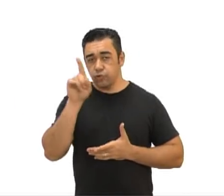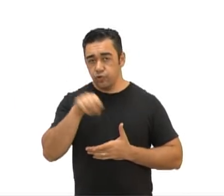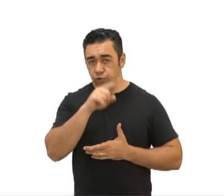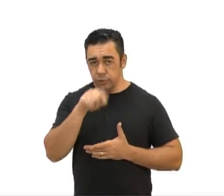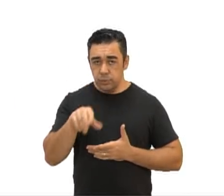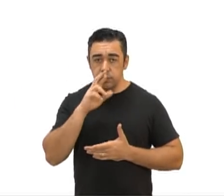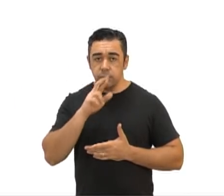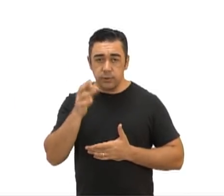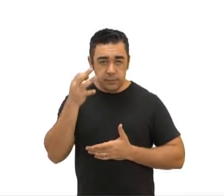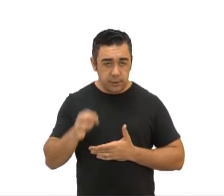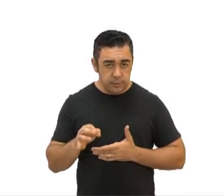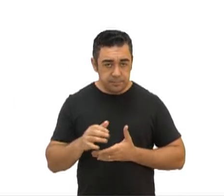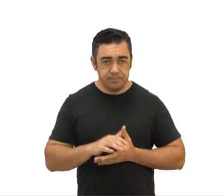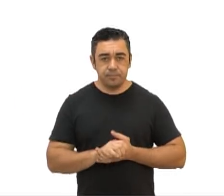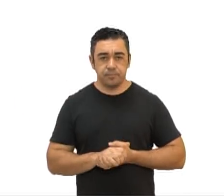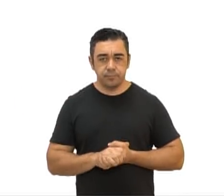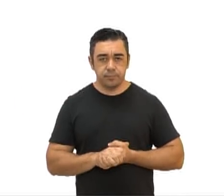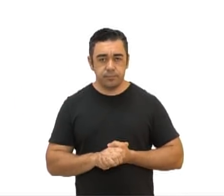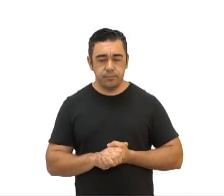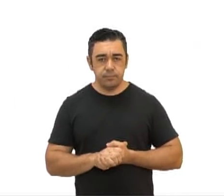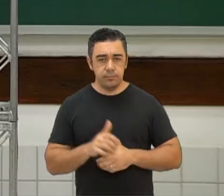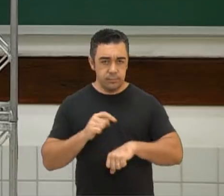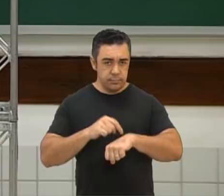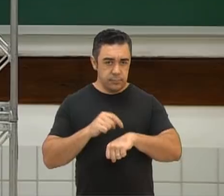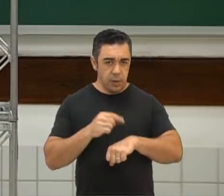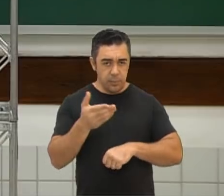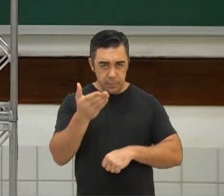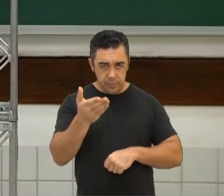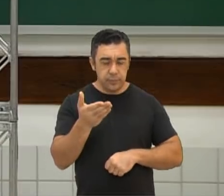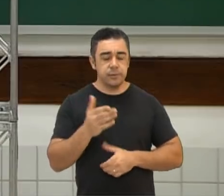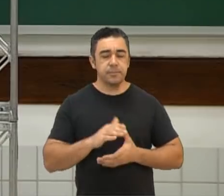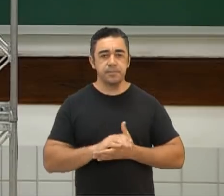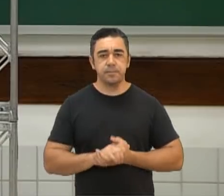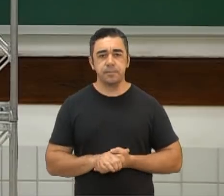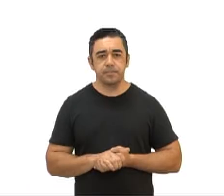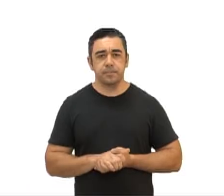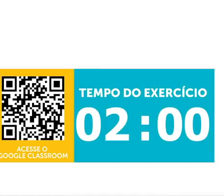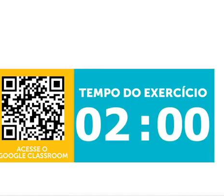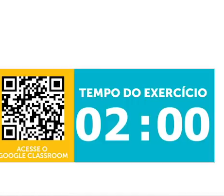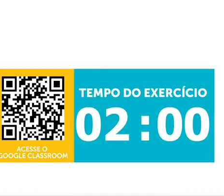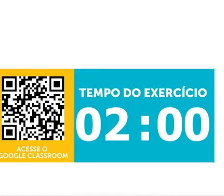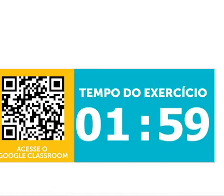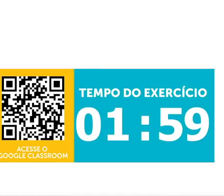a alternativa correta, ok? Um tempo para mais esse exercício.